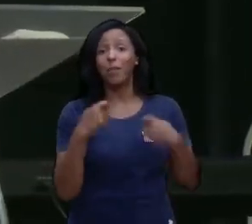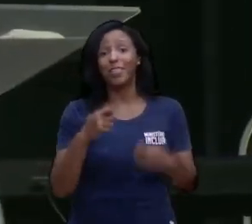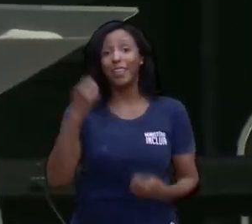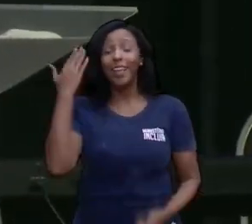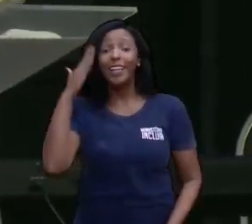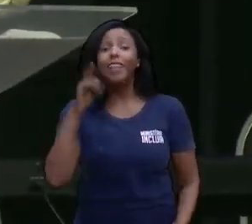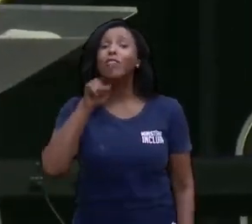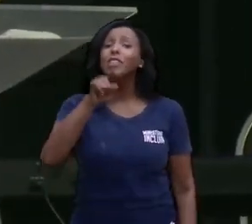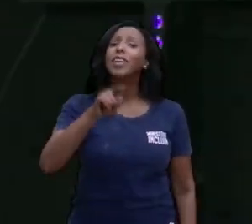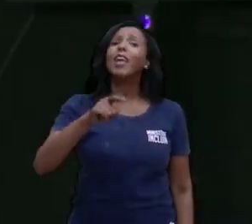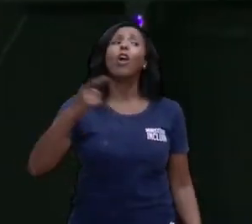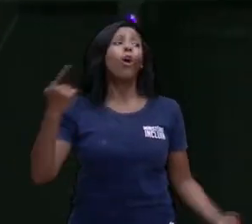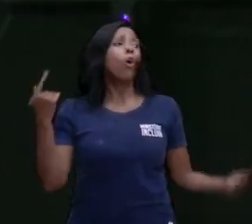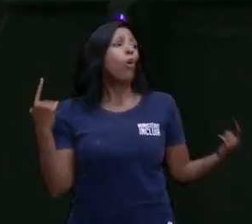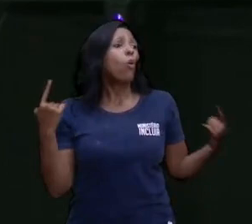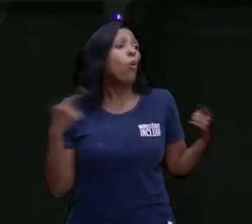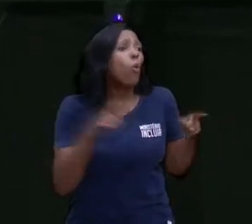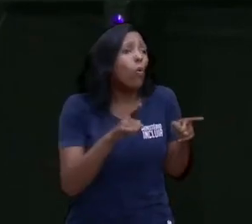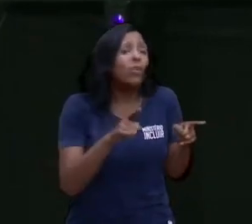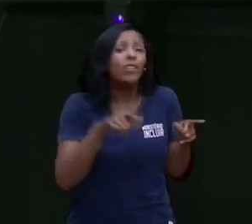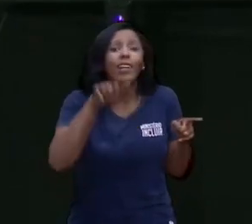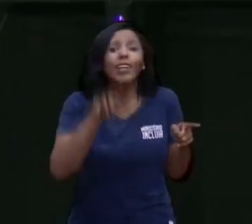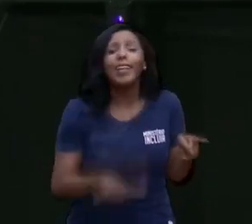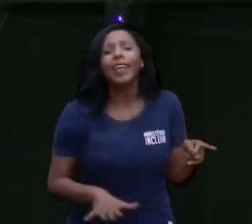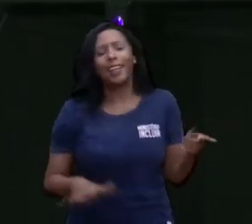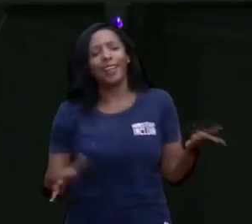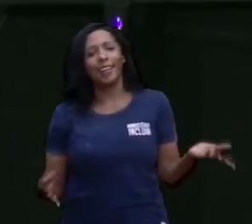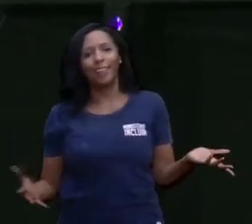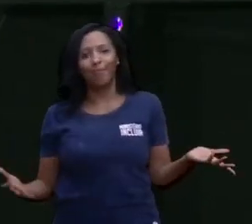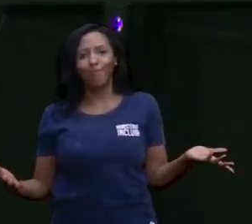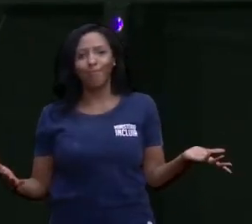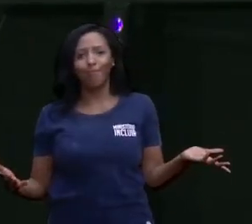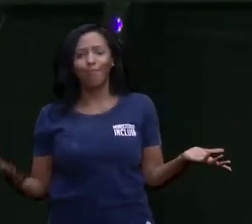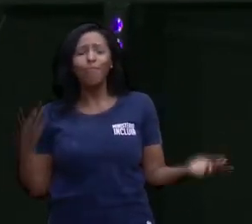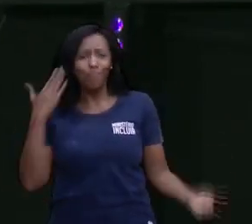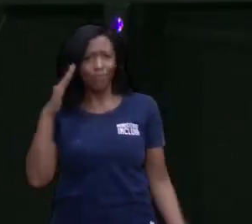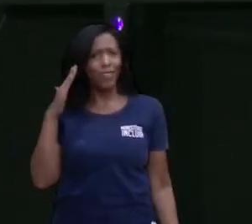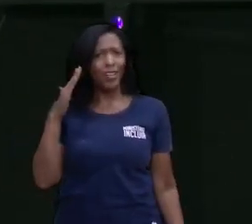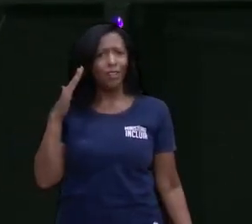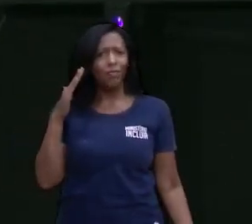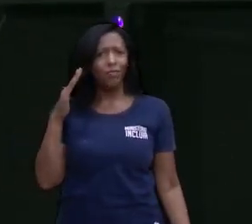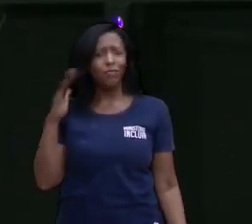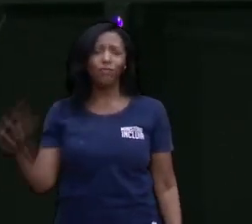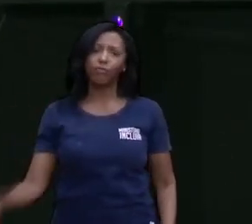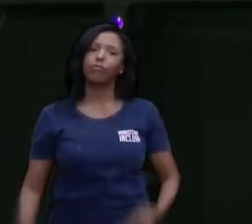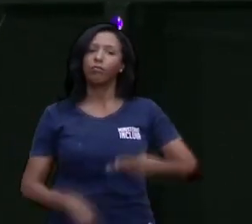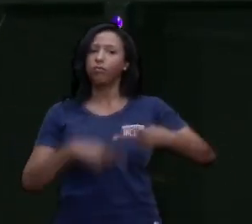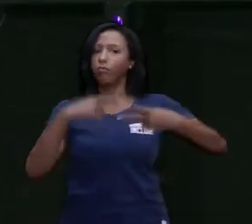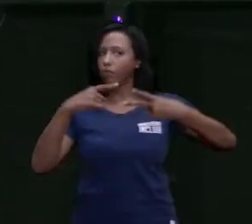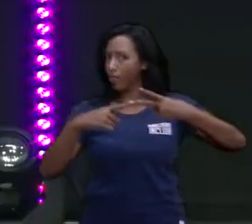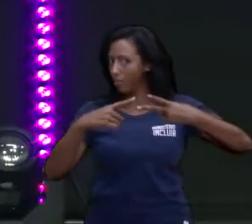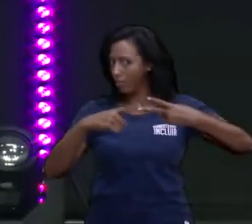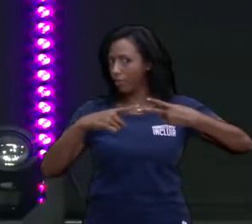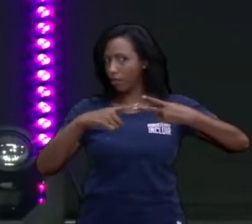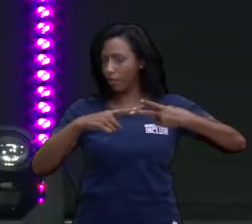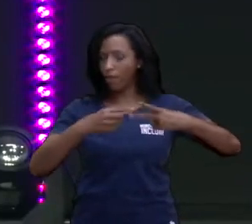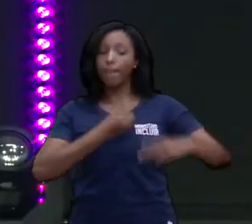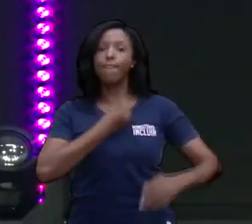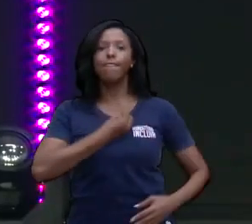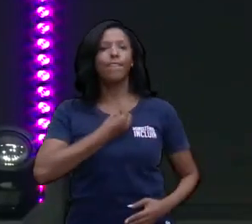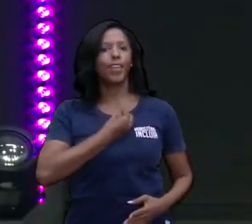você vai ficar pior porque você vai lutar contra pessoas que entendeu o segundo e ative sua